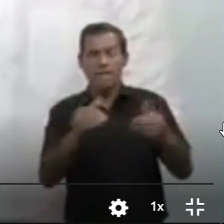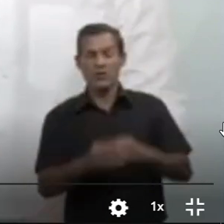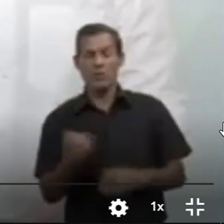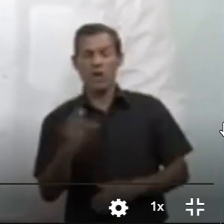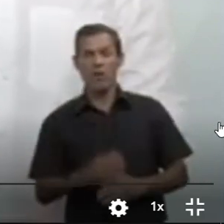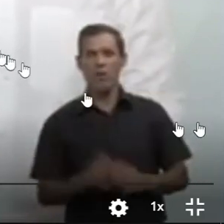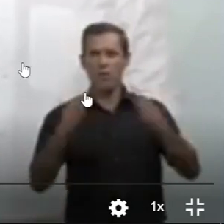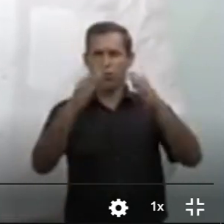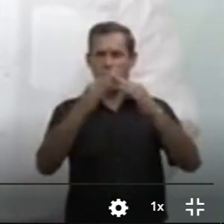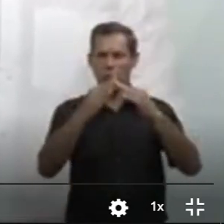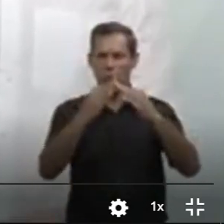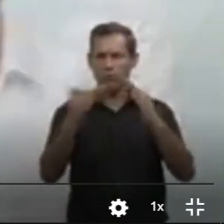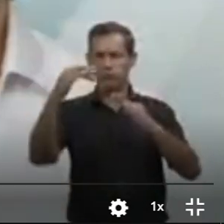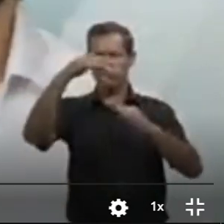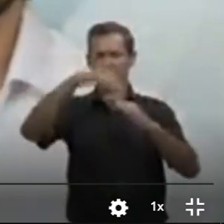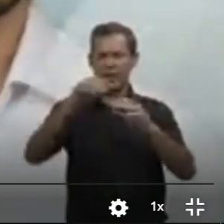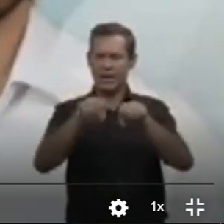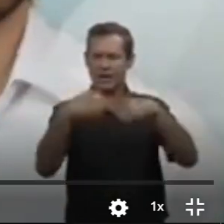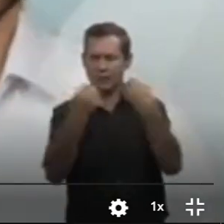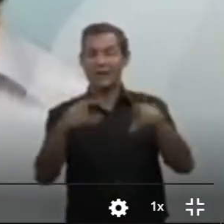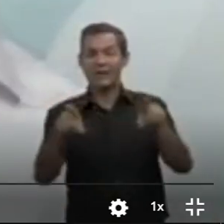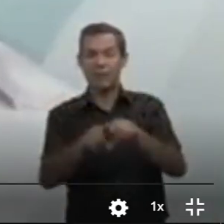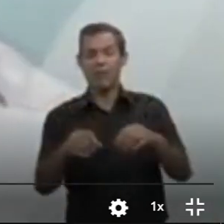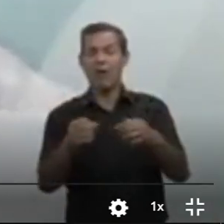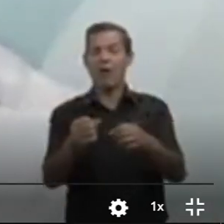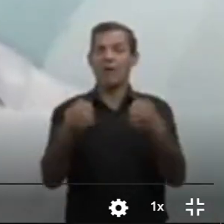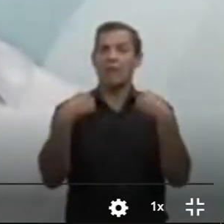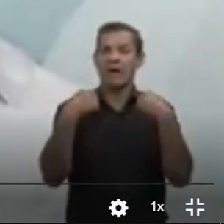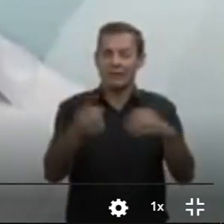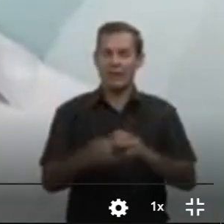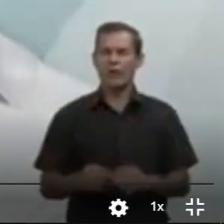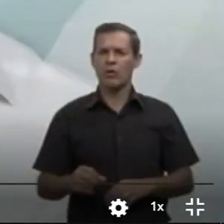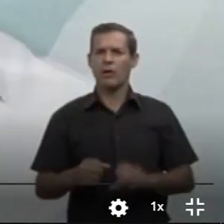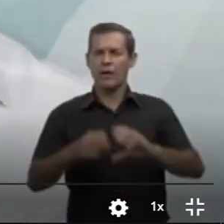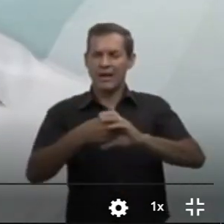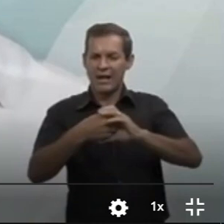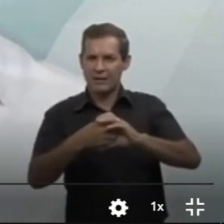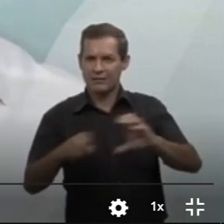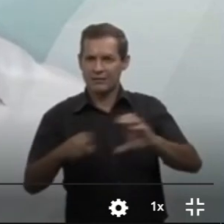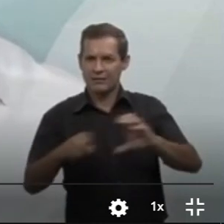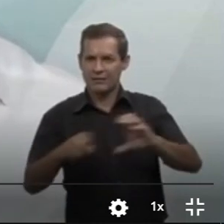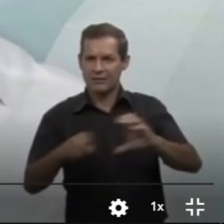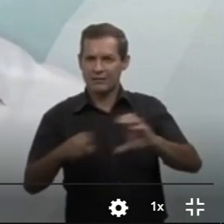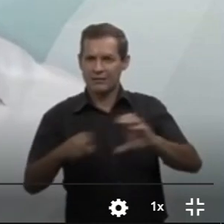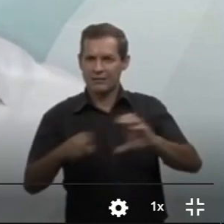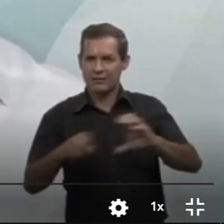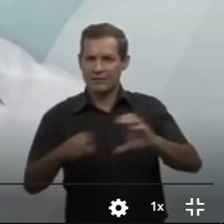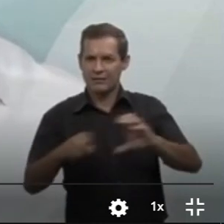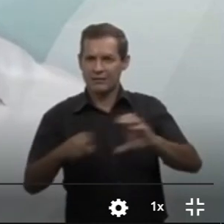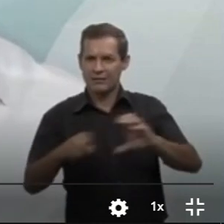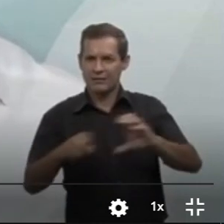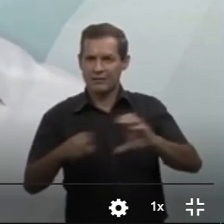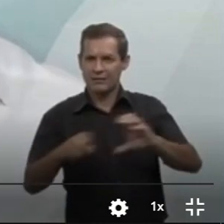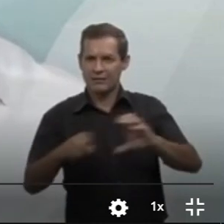uma nova cobertura para sua academia. Como se trata de uma academia, as cargas de utilização são altas pela